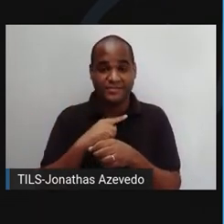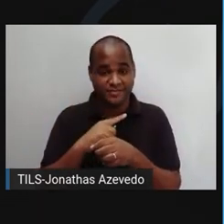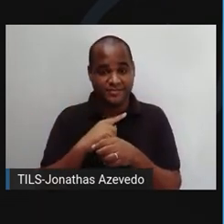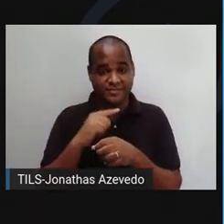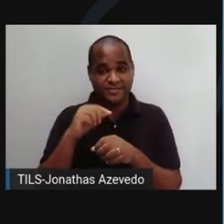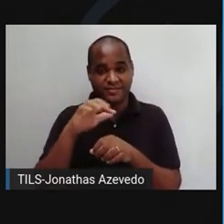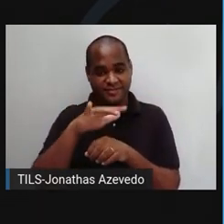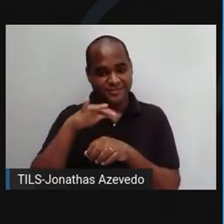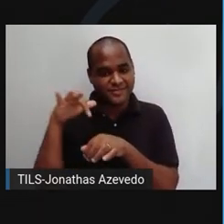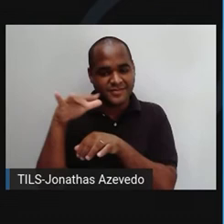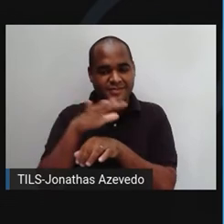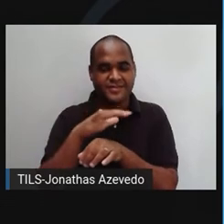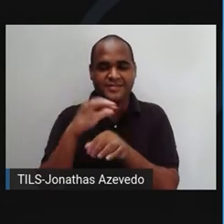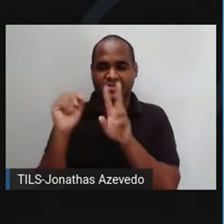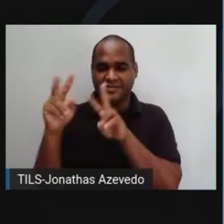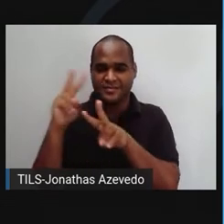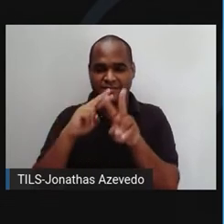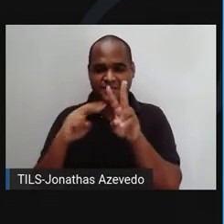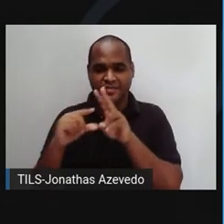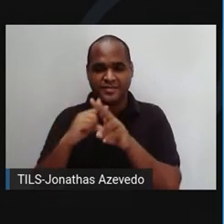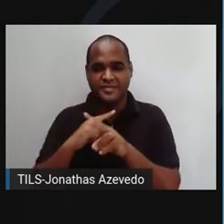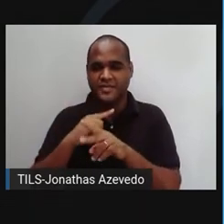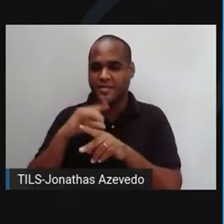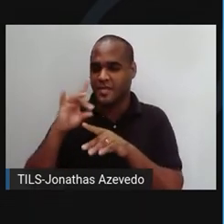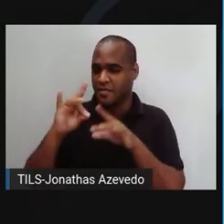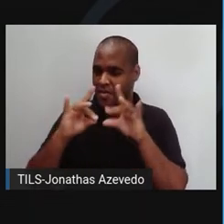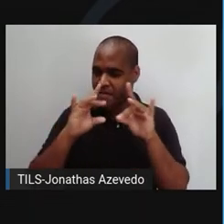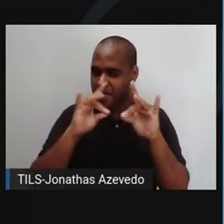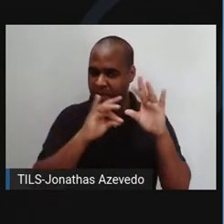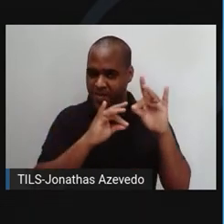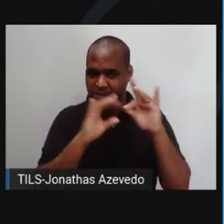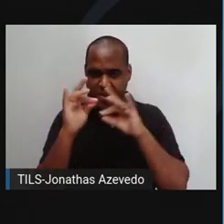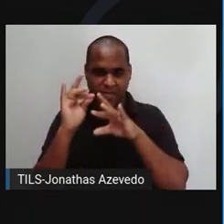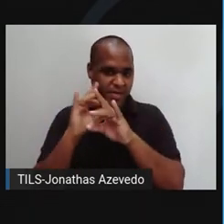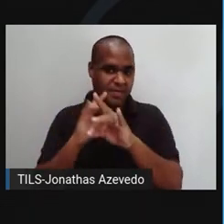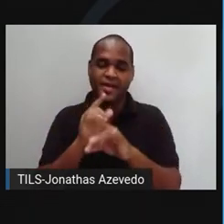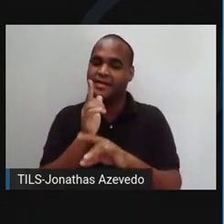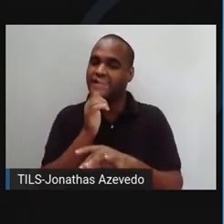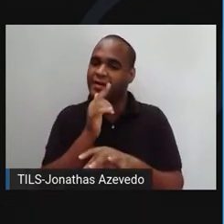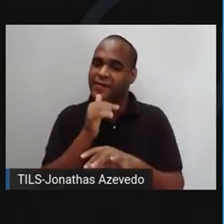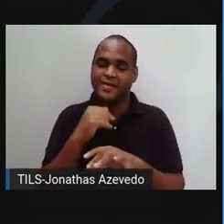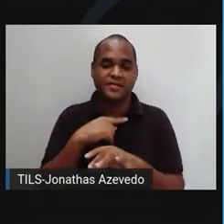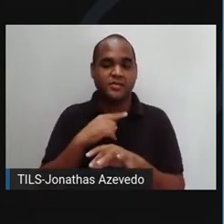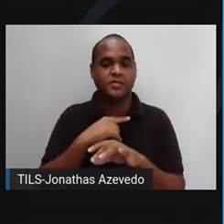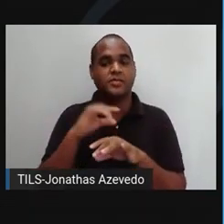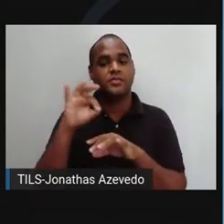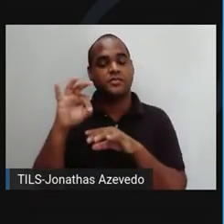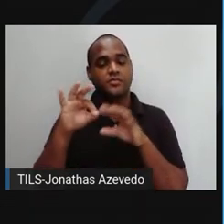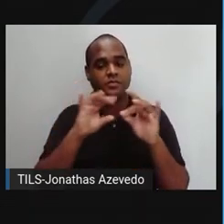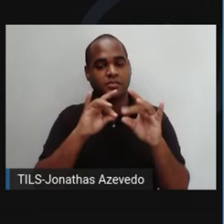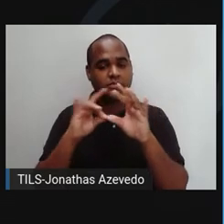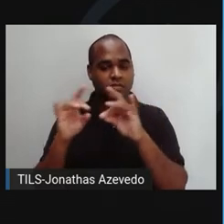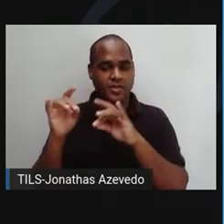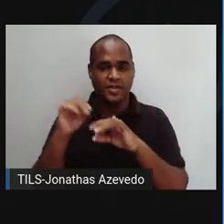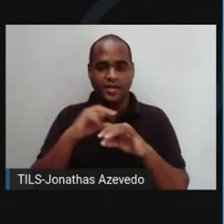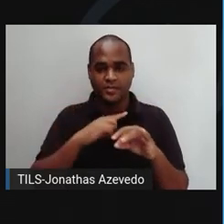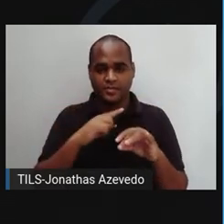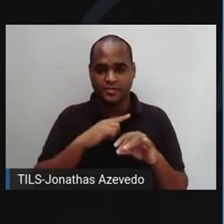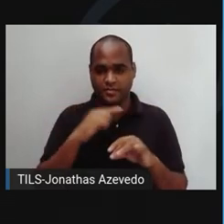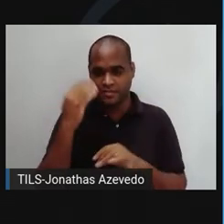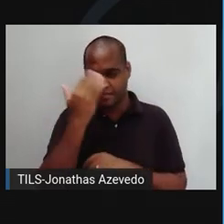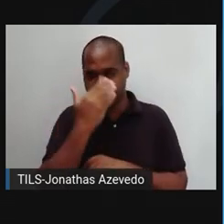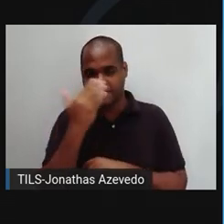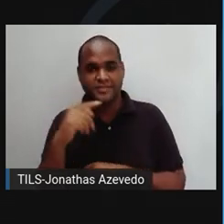flutuei pelo ar mas agora meus pés estão ficando molhados. As câmaras das bolsas são rodeadas por minúsculos vasos